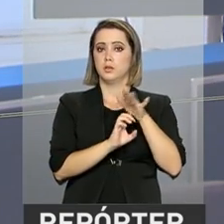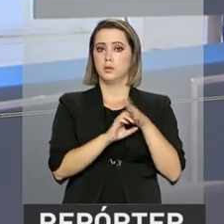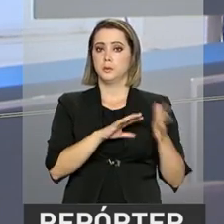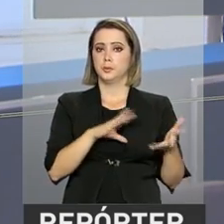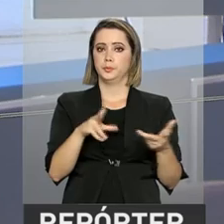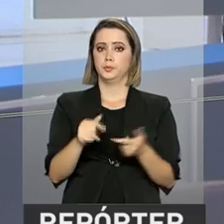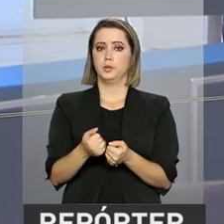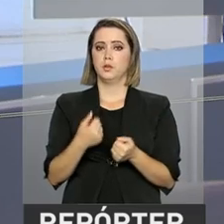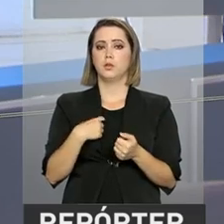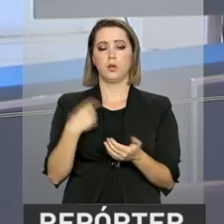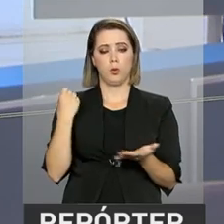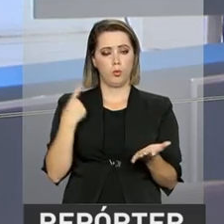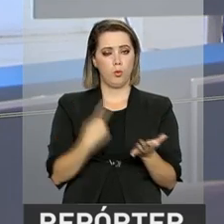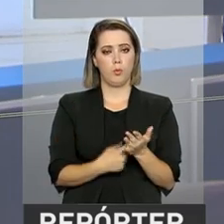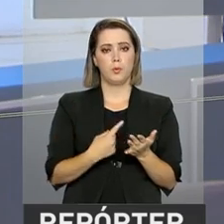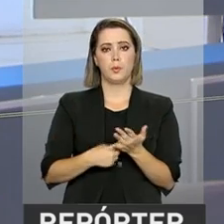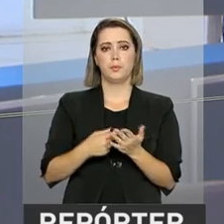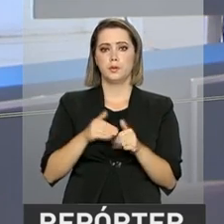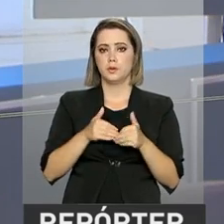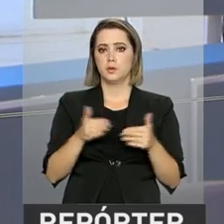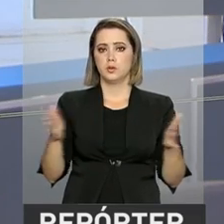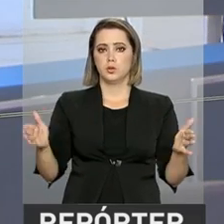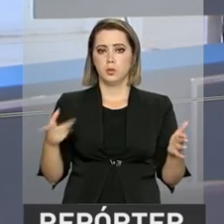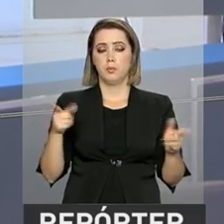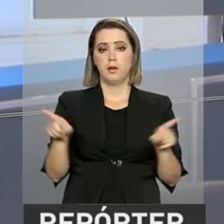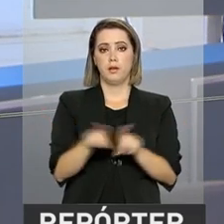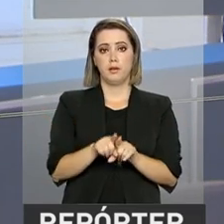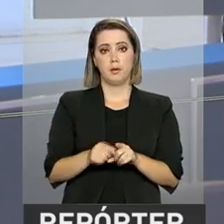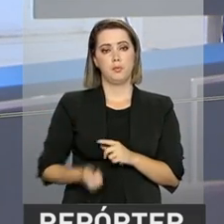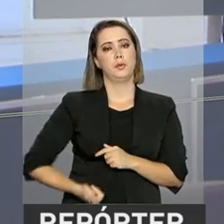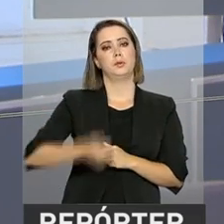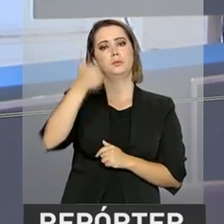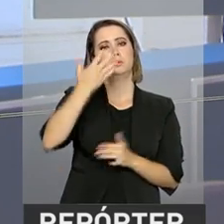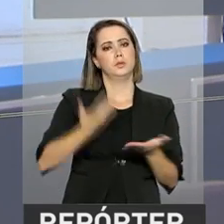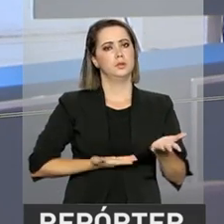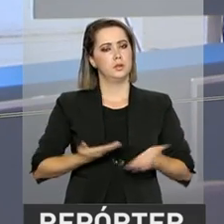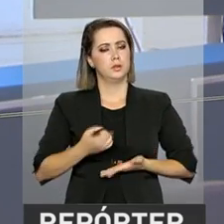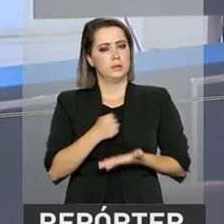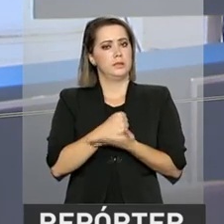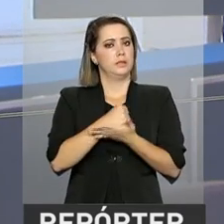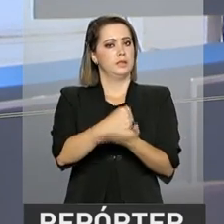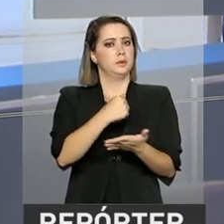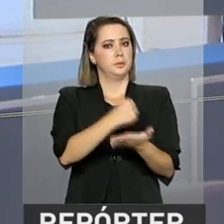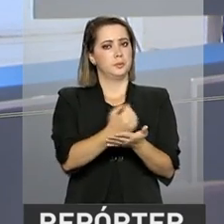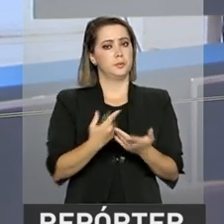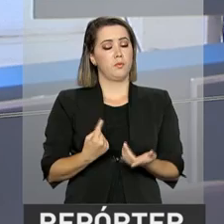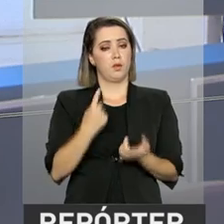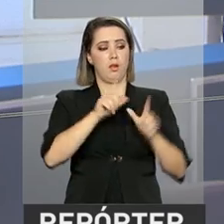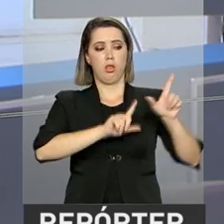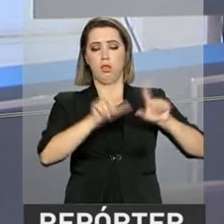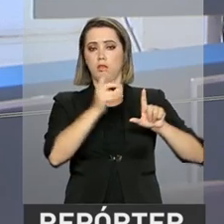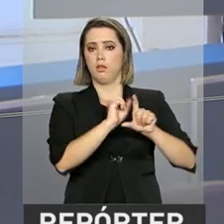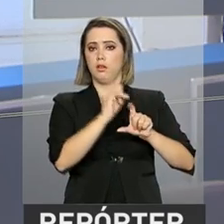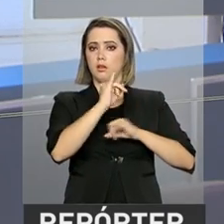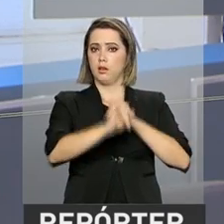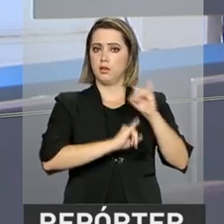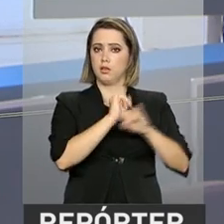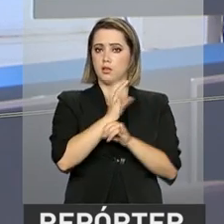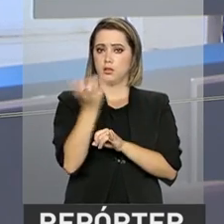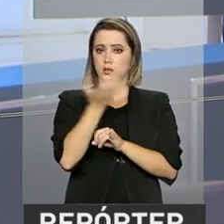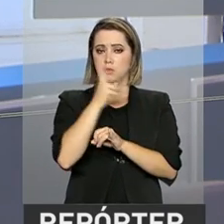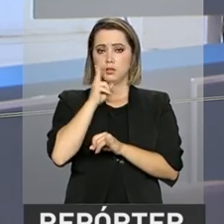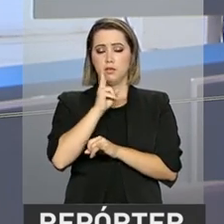comprometeram a ampliar e melhorar os serviços oferecidos aos usuários e um portal na internet foi lançado para quem quiser